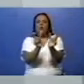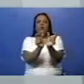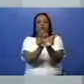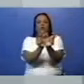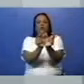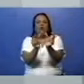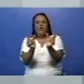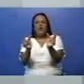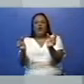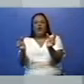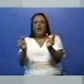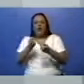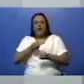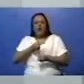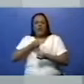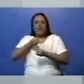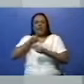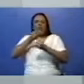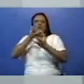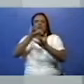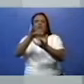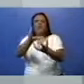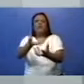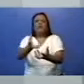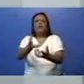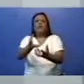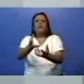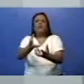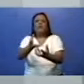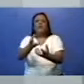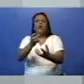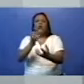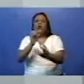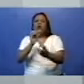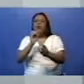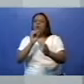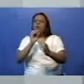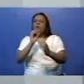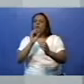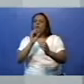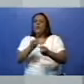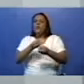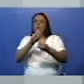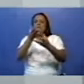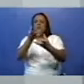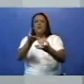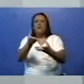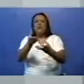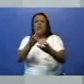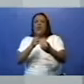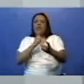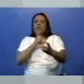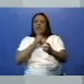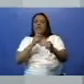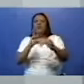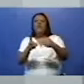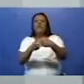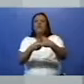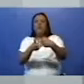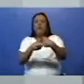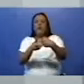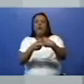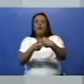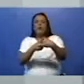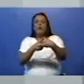que transmite uma mensagem e que contém um verbo. Então, eu tenho aqui, mesmo com